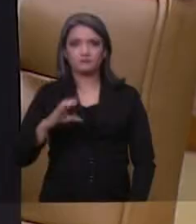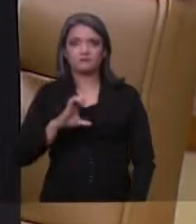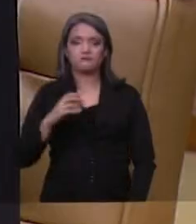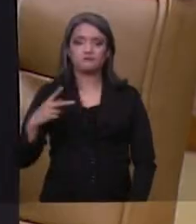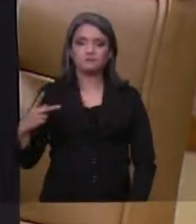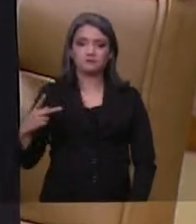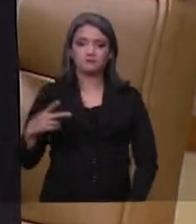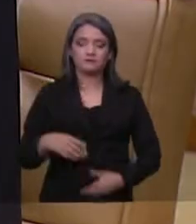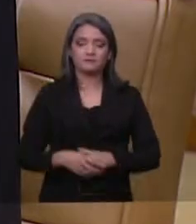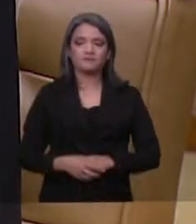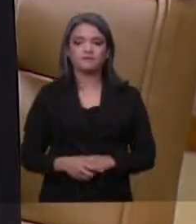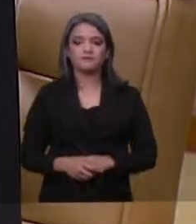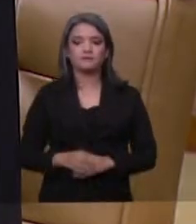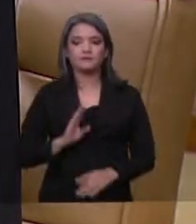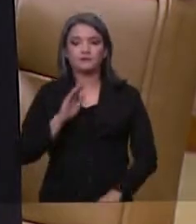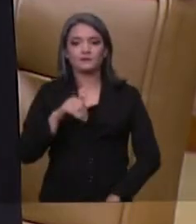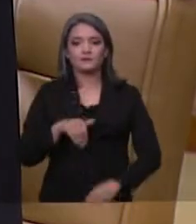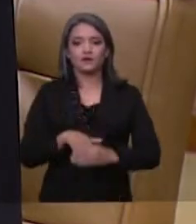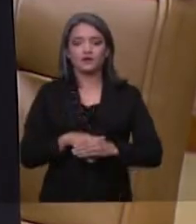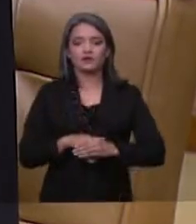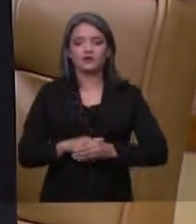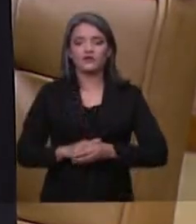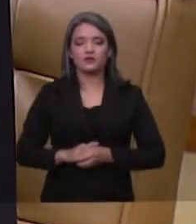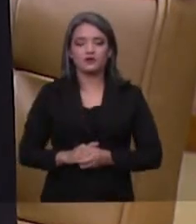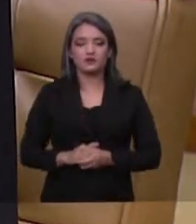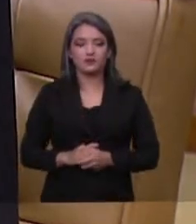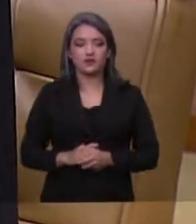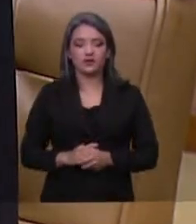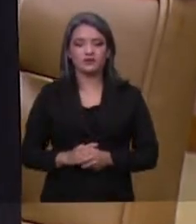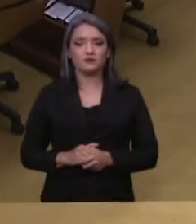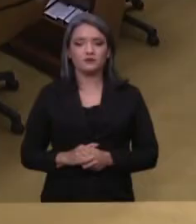Penal. É o voto, senhora presidente.